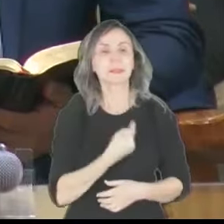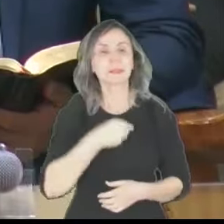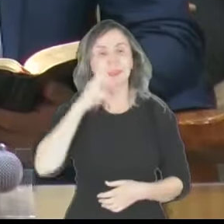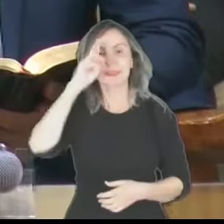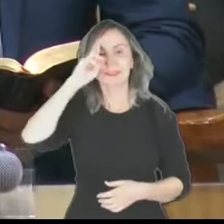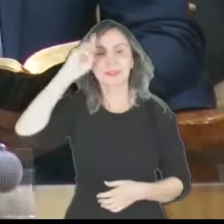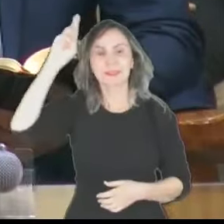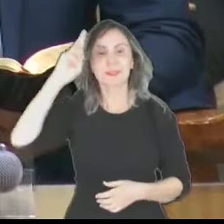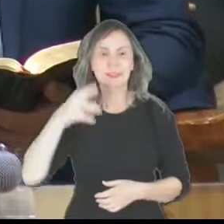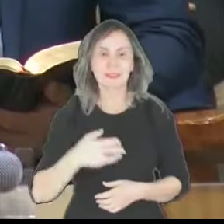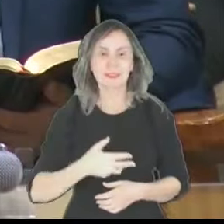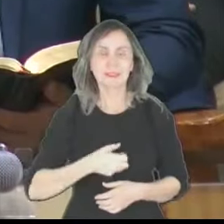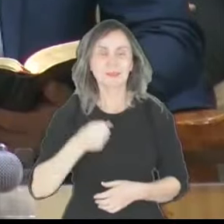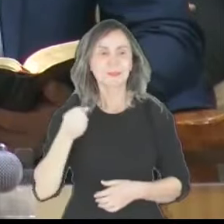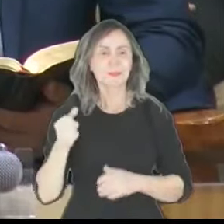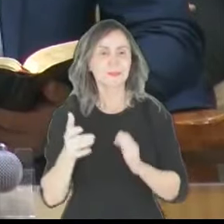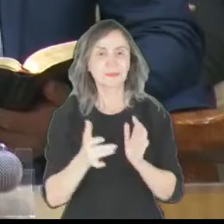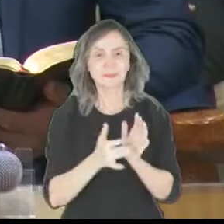Jesus Cristo.